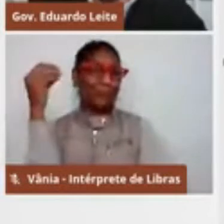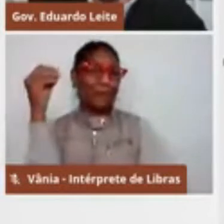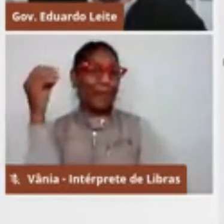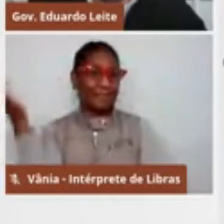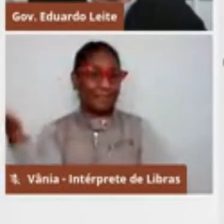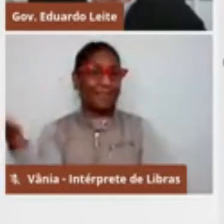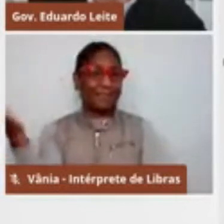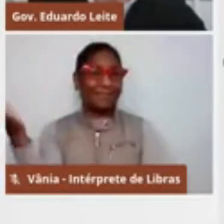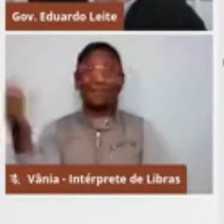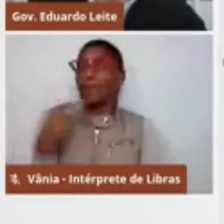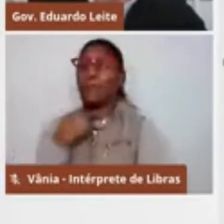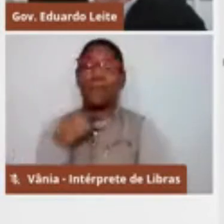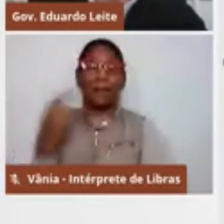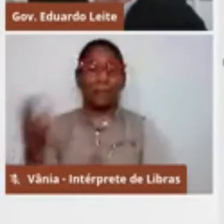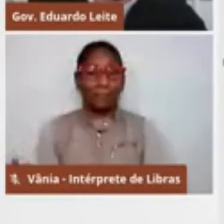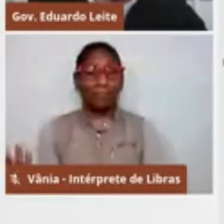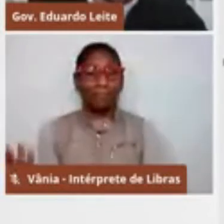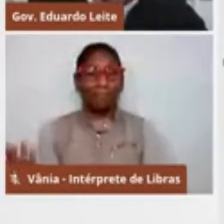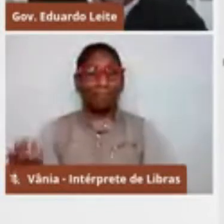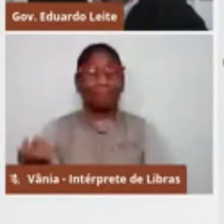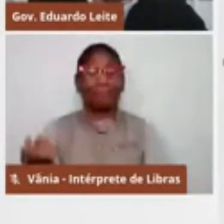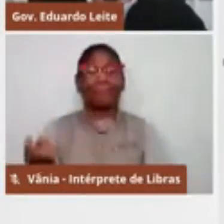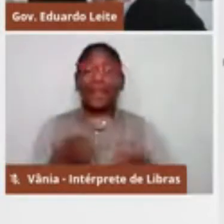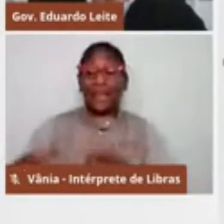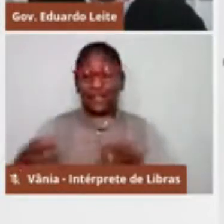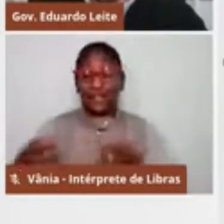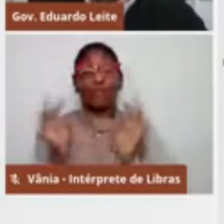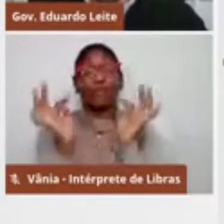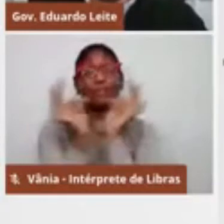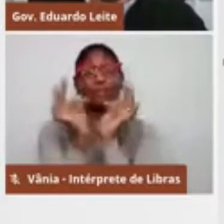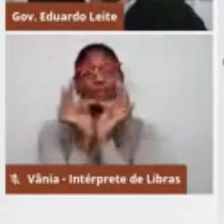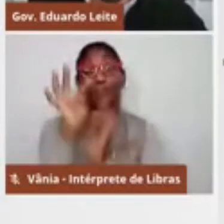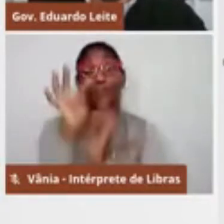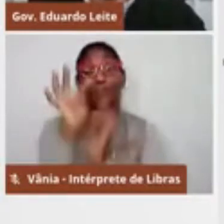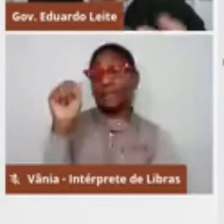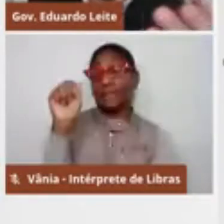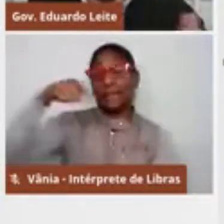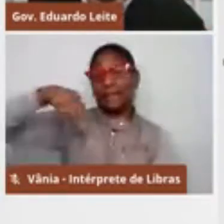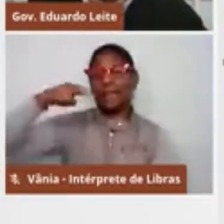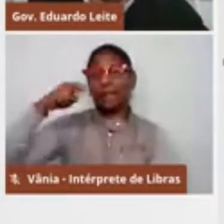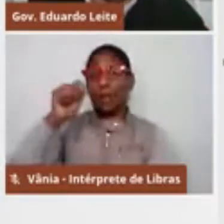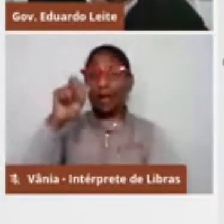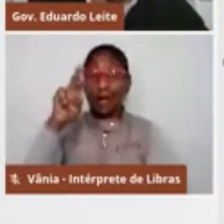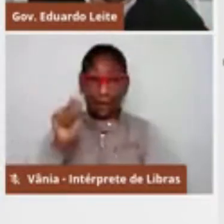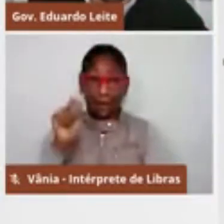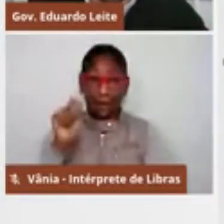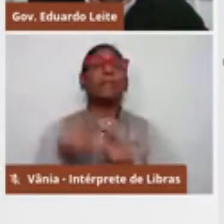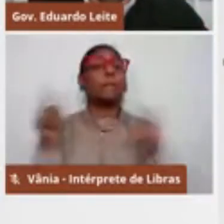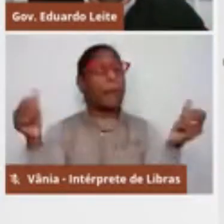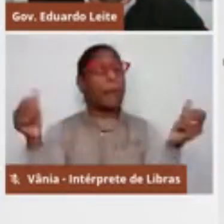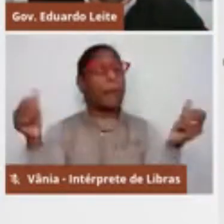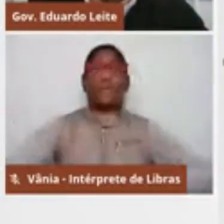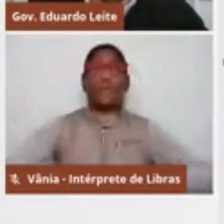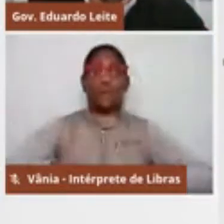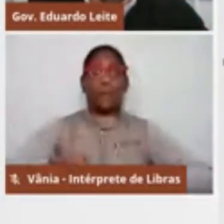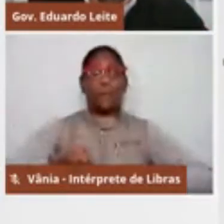está ocupado. A região de Taquara, ela também inserida nesse contexto, viu piorar ali o número de